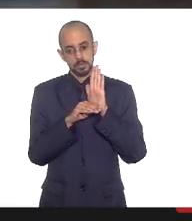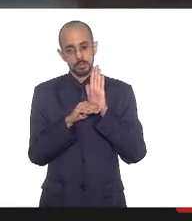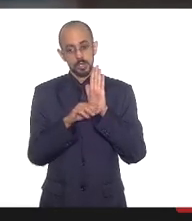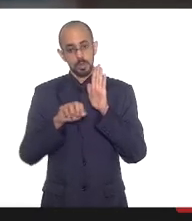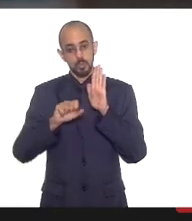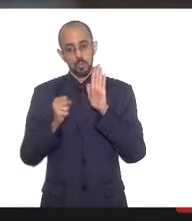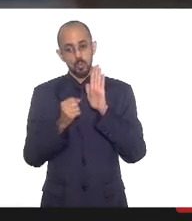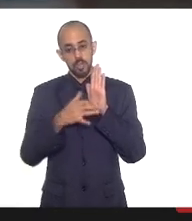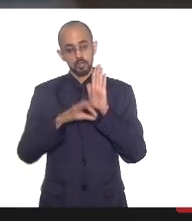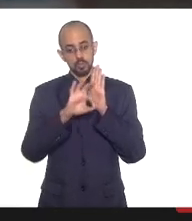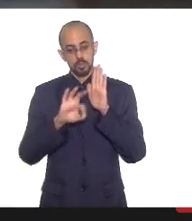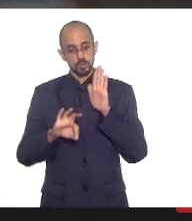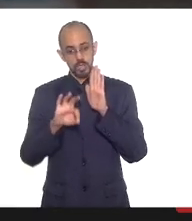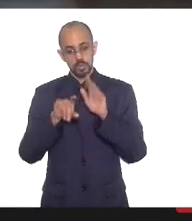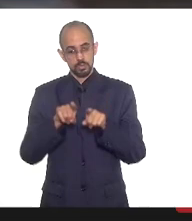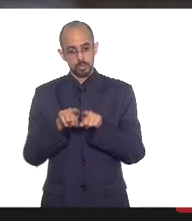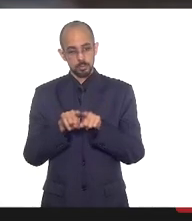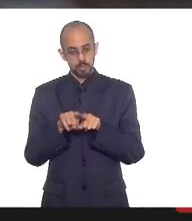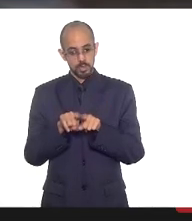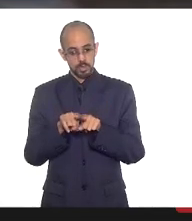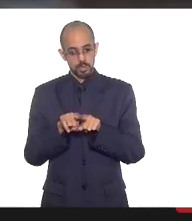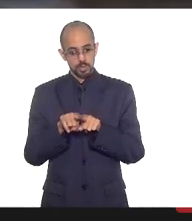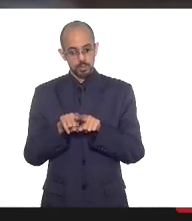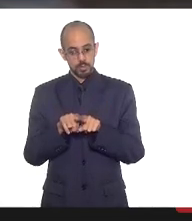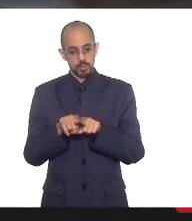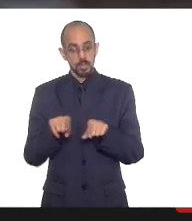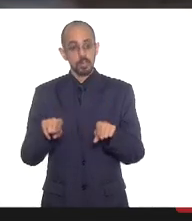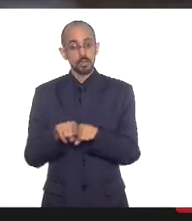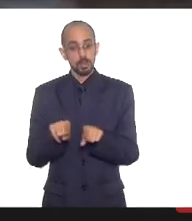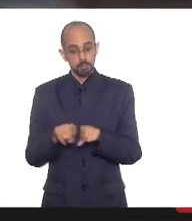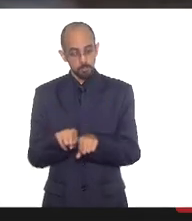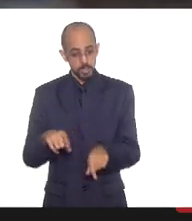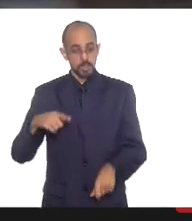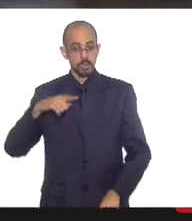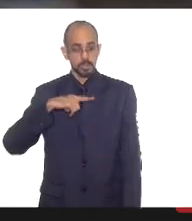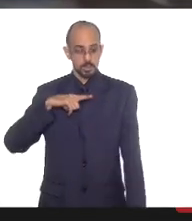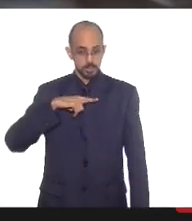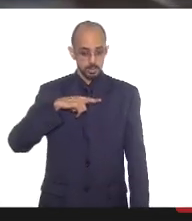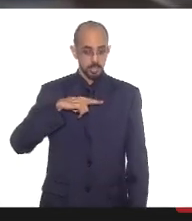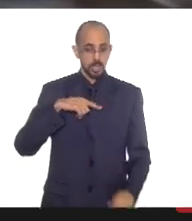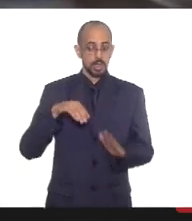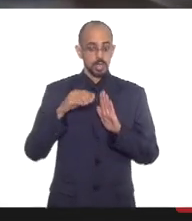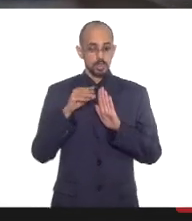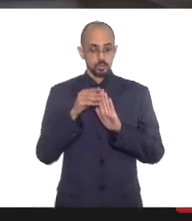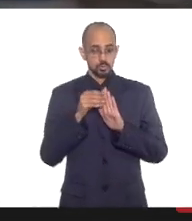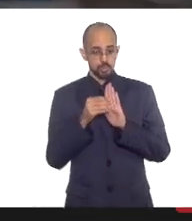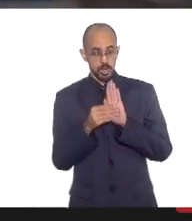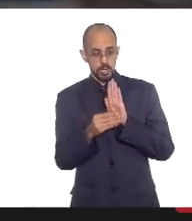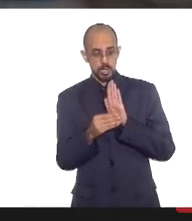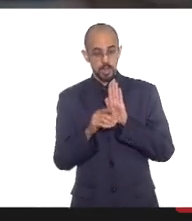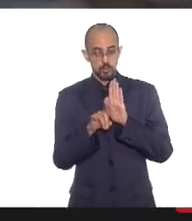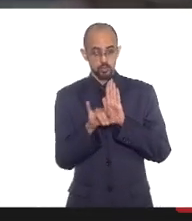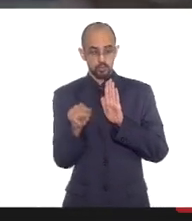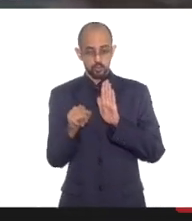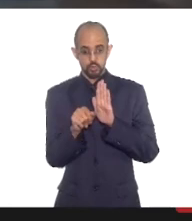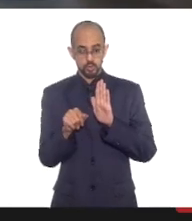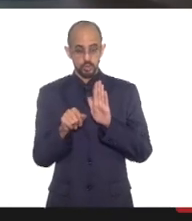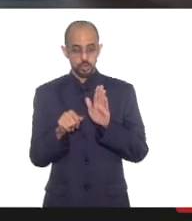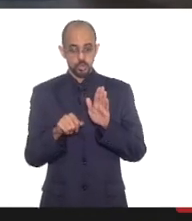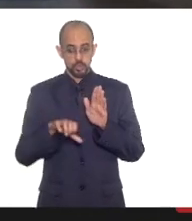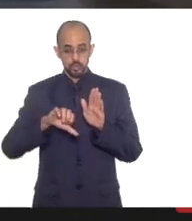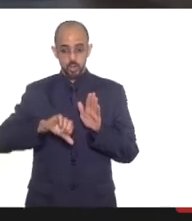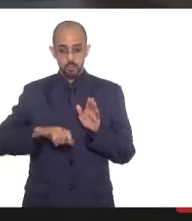se apaixonar por mim tá pra existe o nosso calendário de vacinação ficam os 92 municípios do